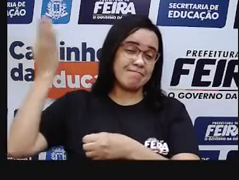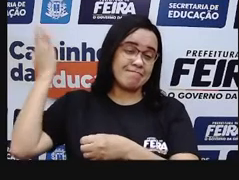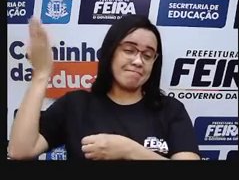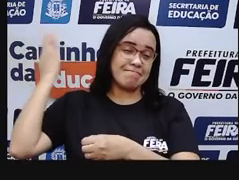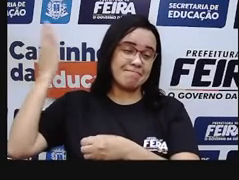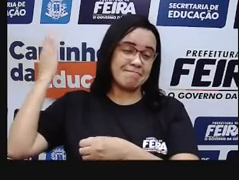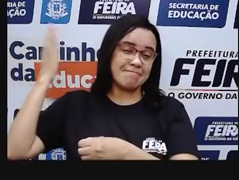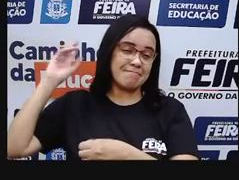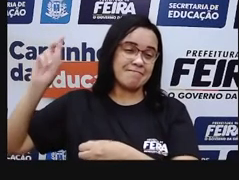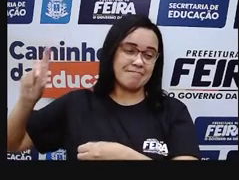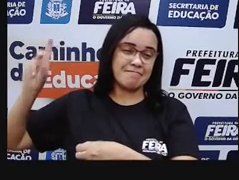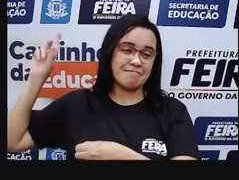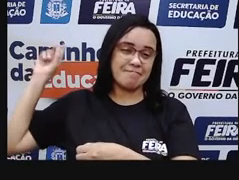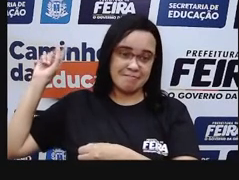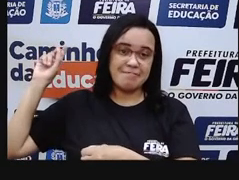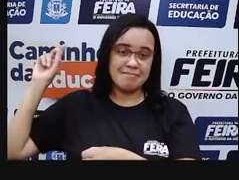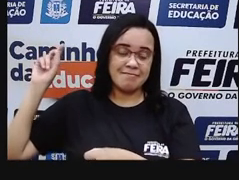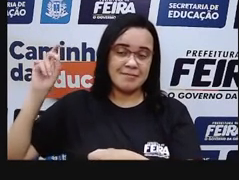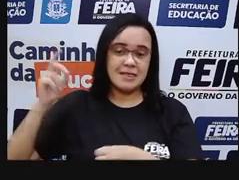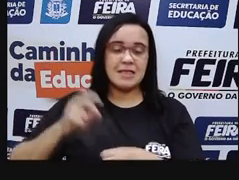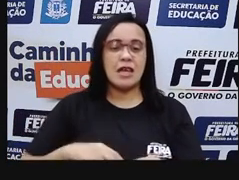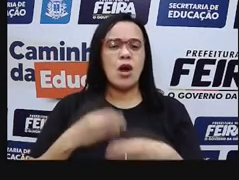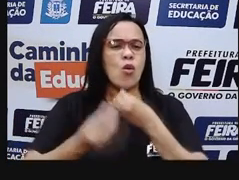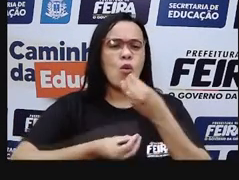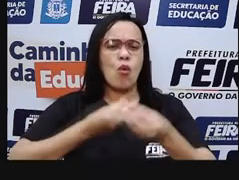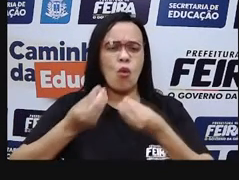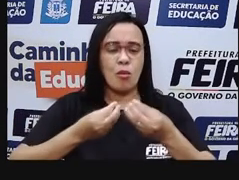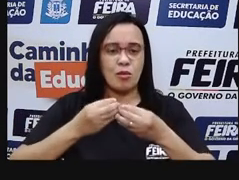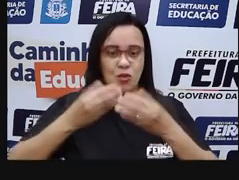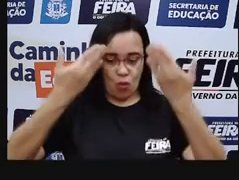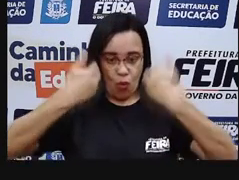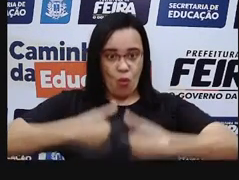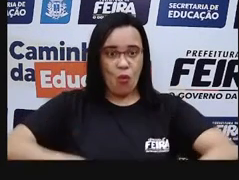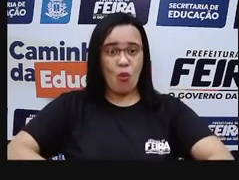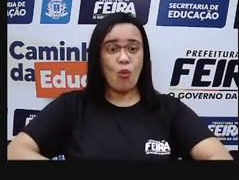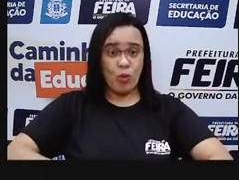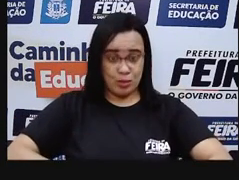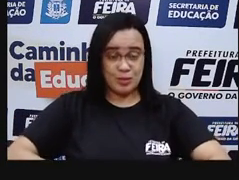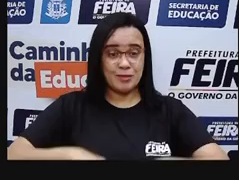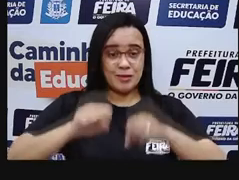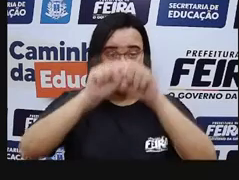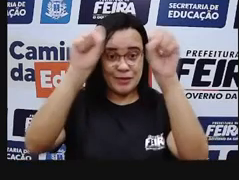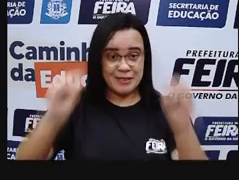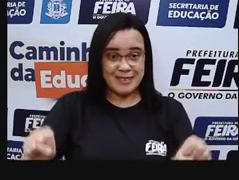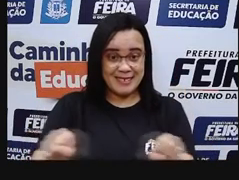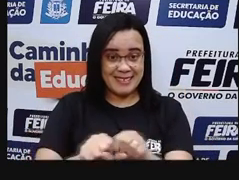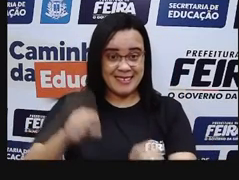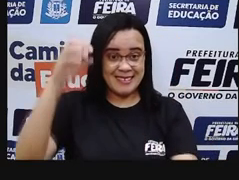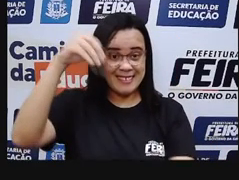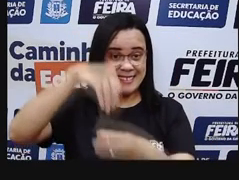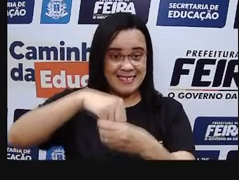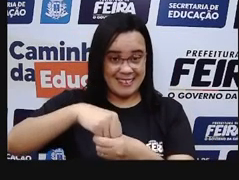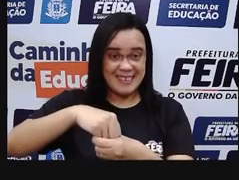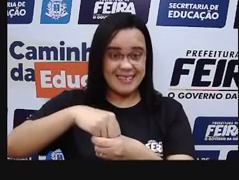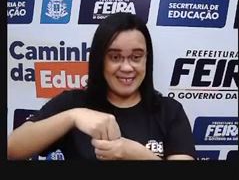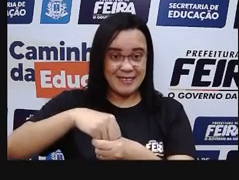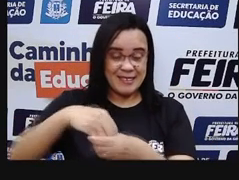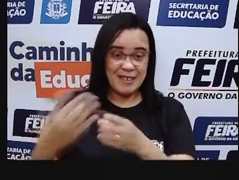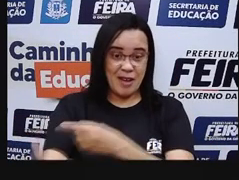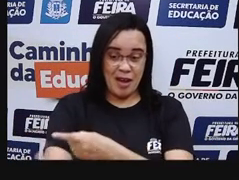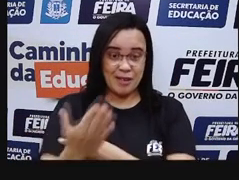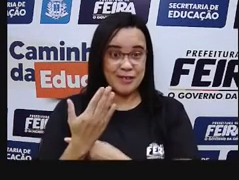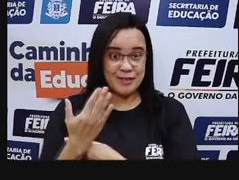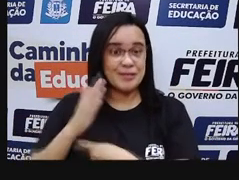sobre nosso sistema imunológico como é que ele puxou a gente viu nas nossas na nossa última aula que